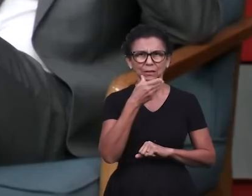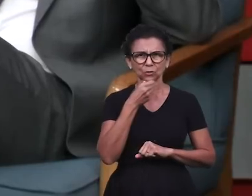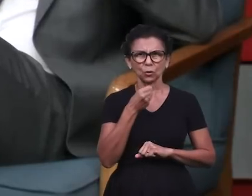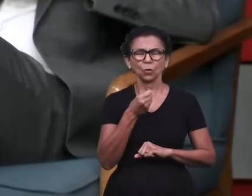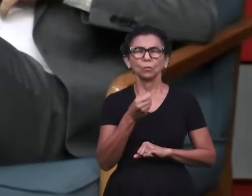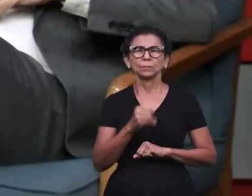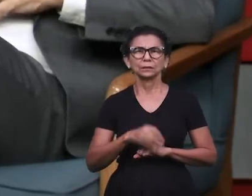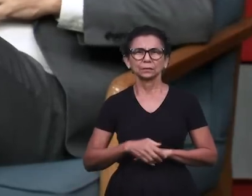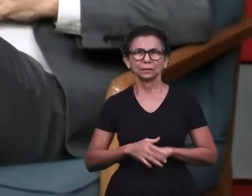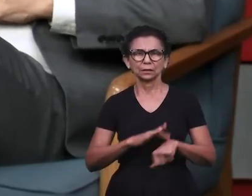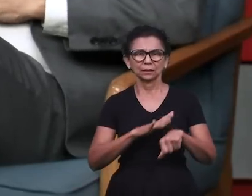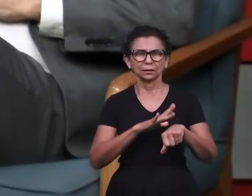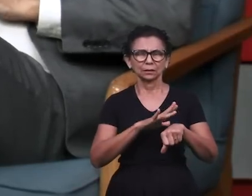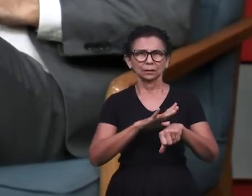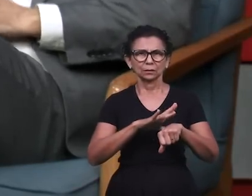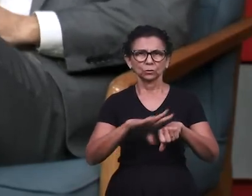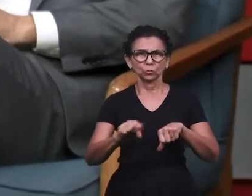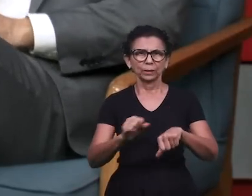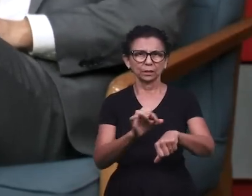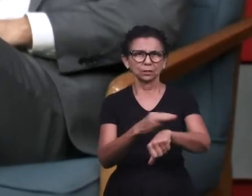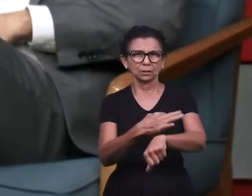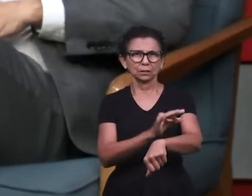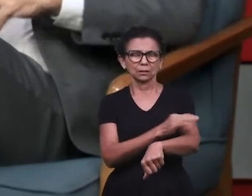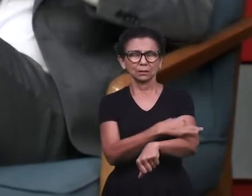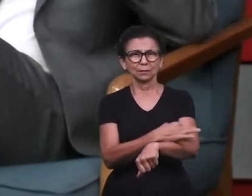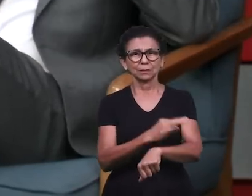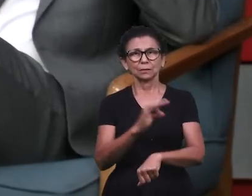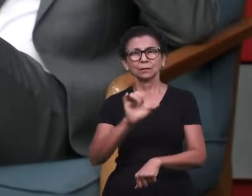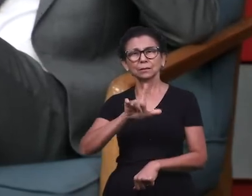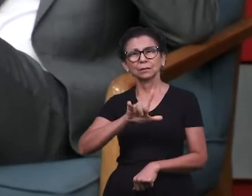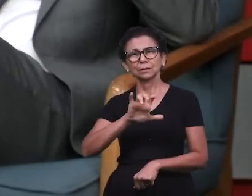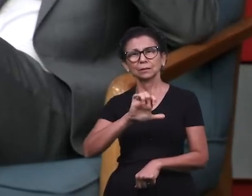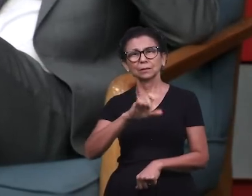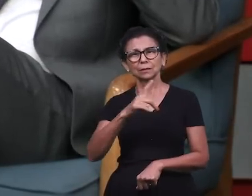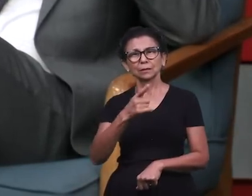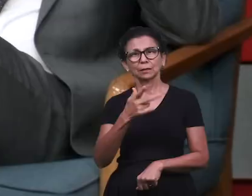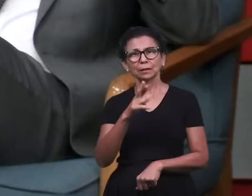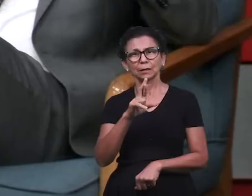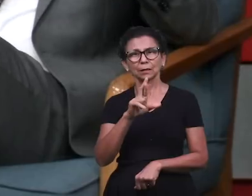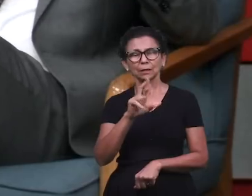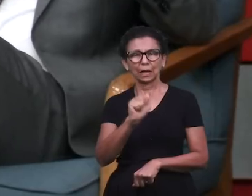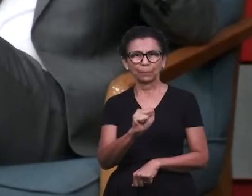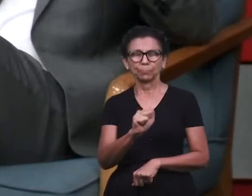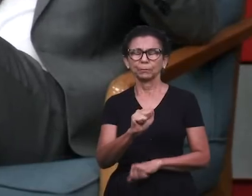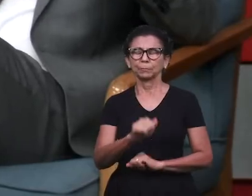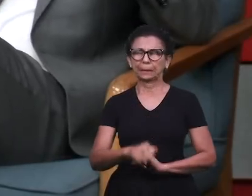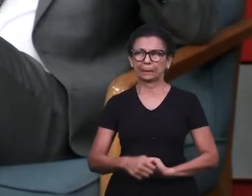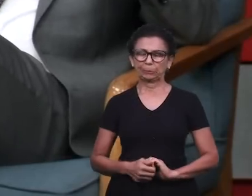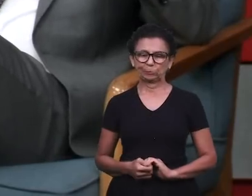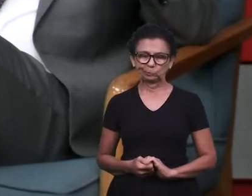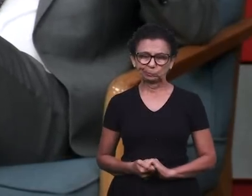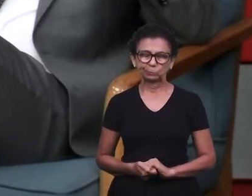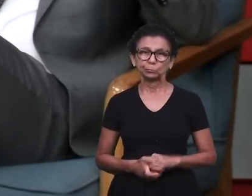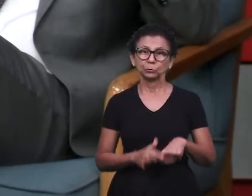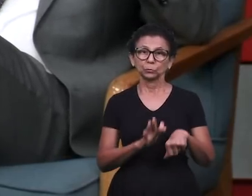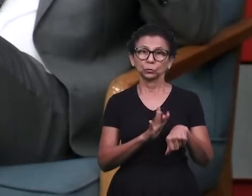tal. Mas a cura do leproso, por quê?